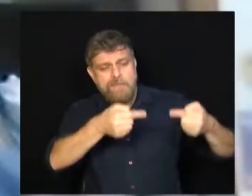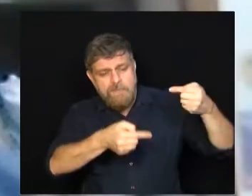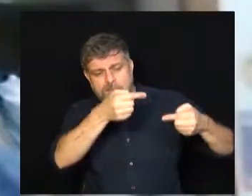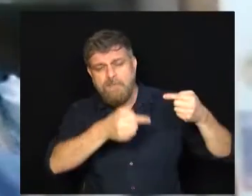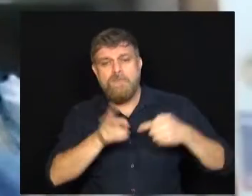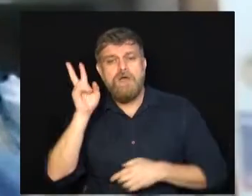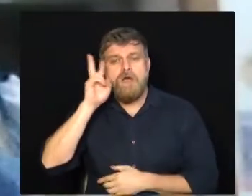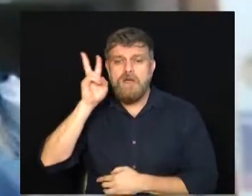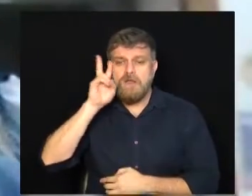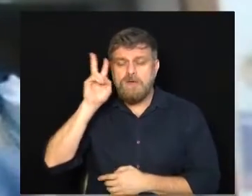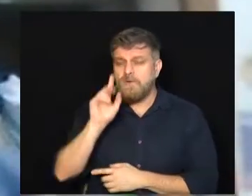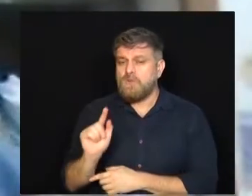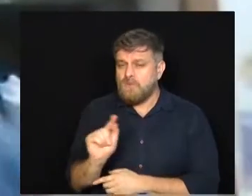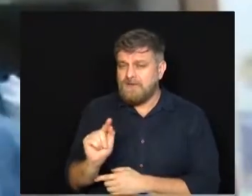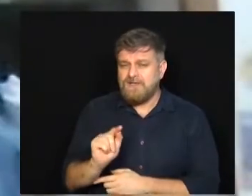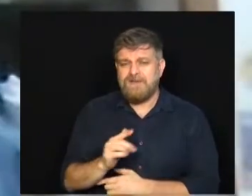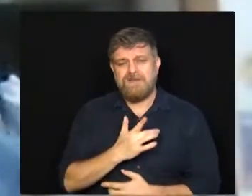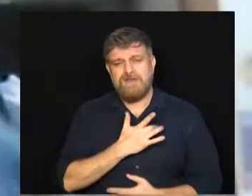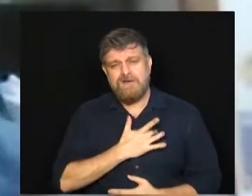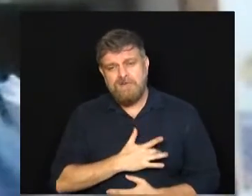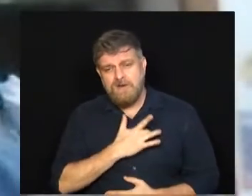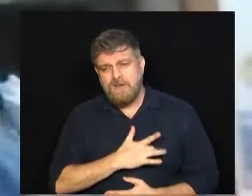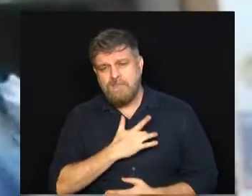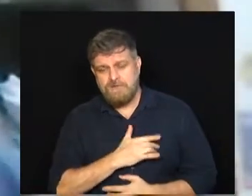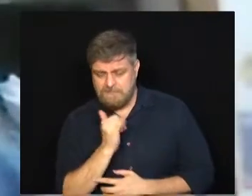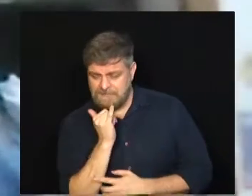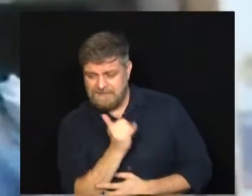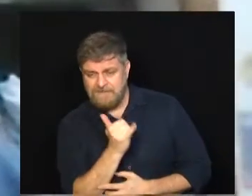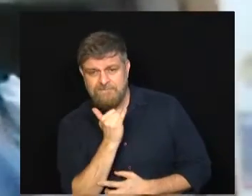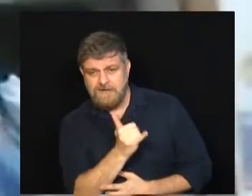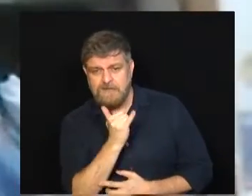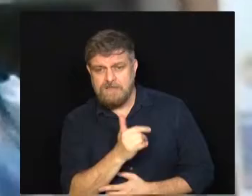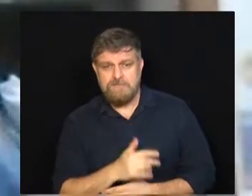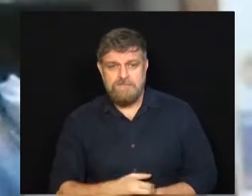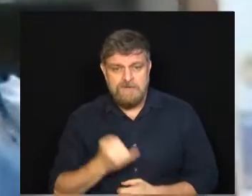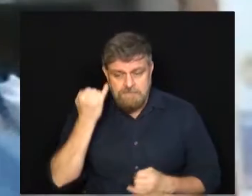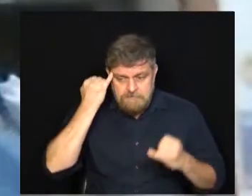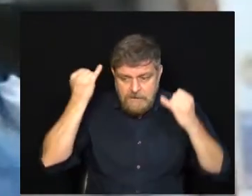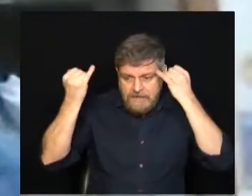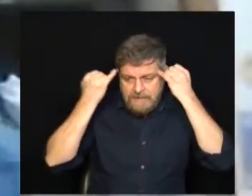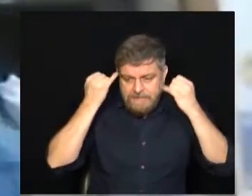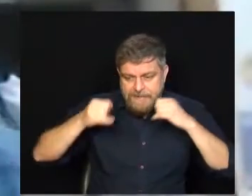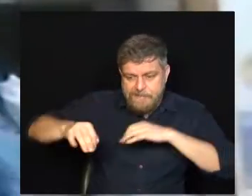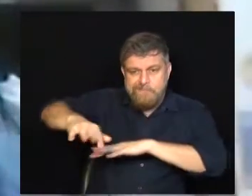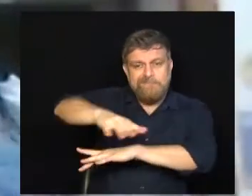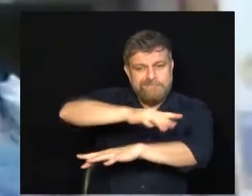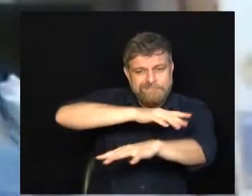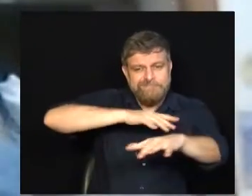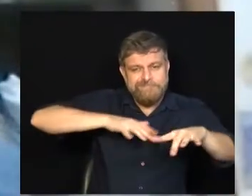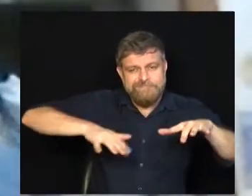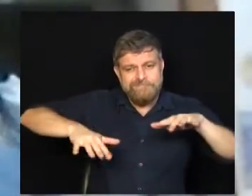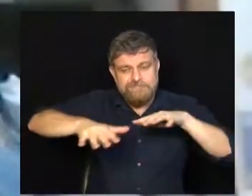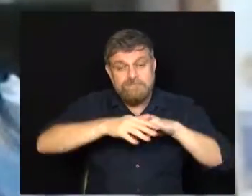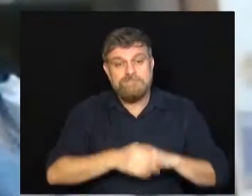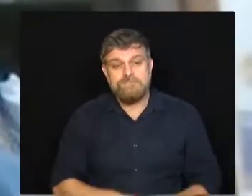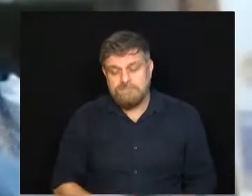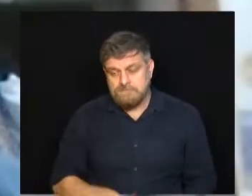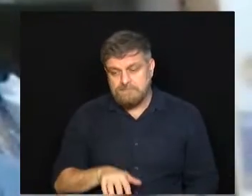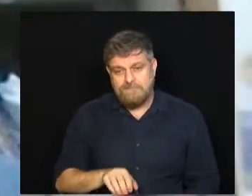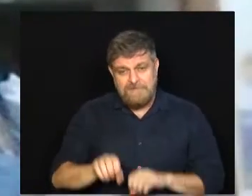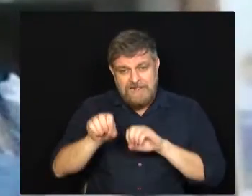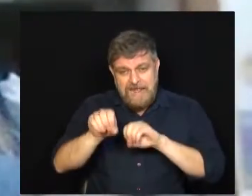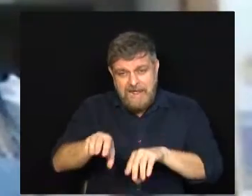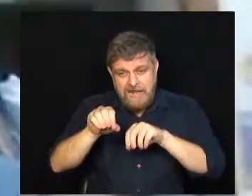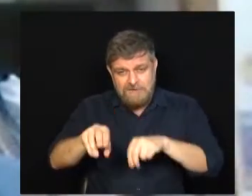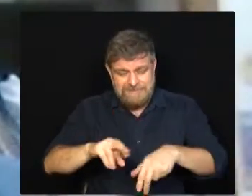aqui, eu lamento assim ter que falar isso, mas como essa ideia circula, ora, trabalhar com educação pela